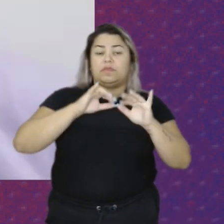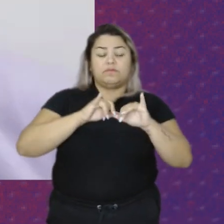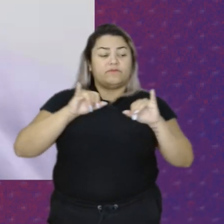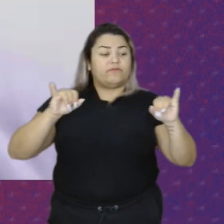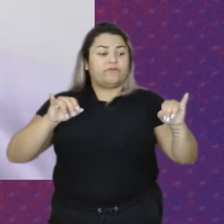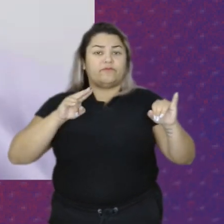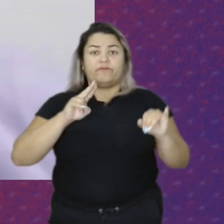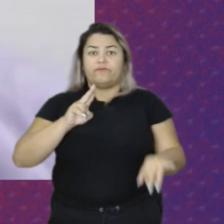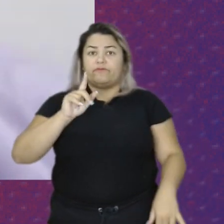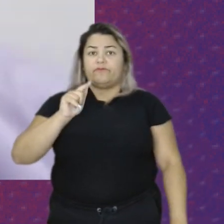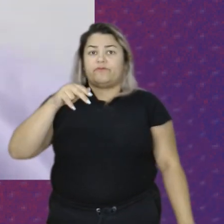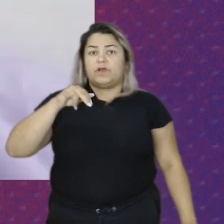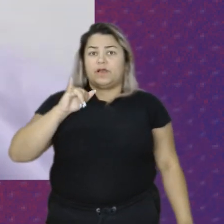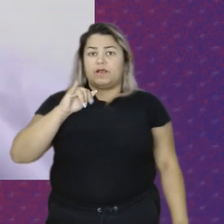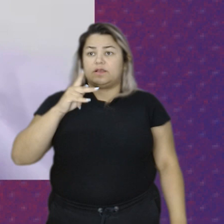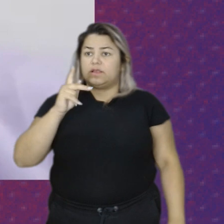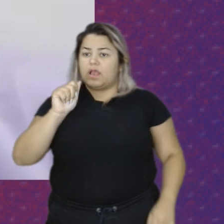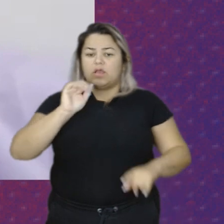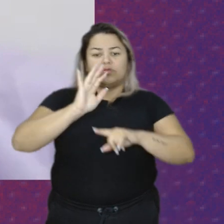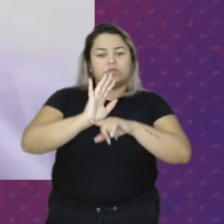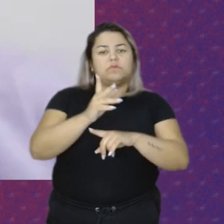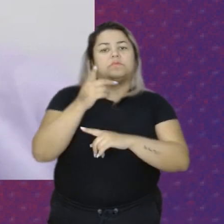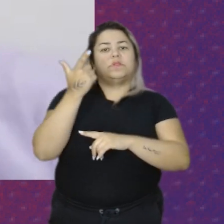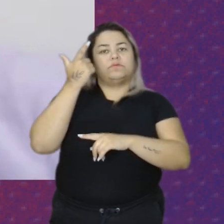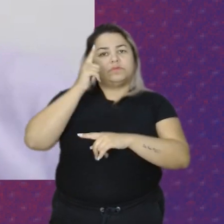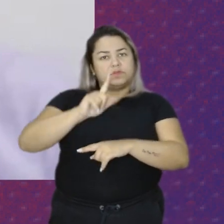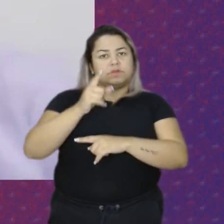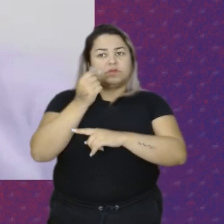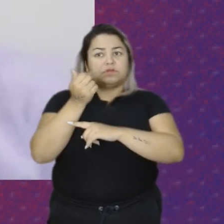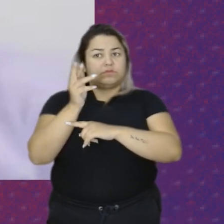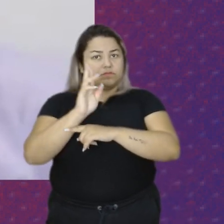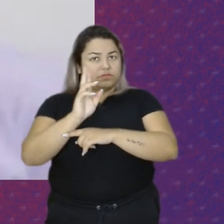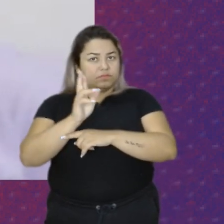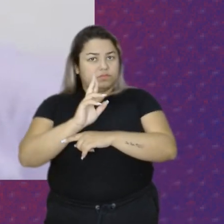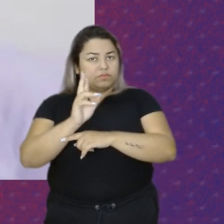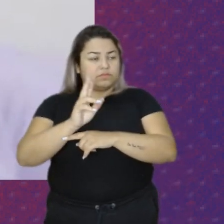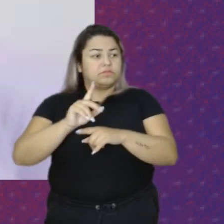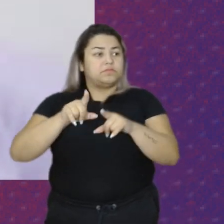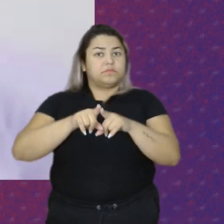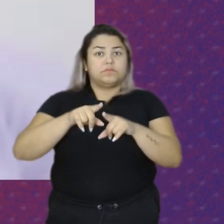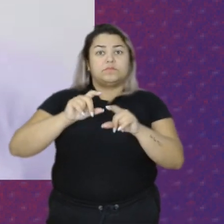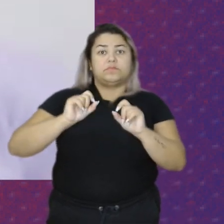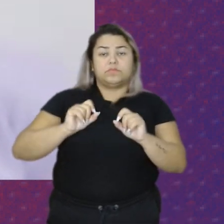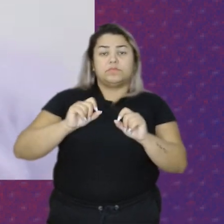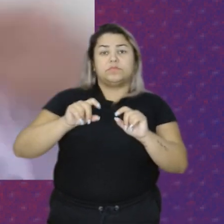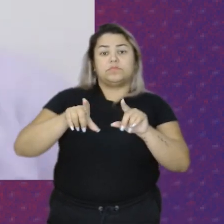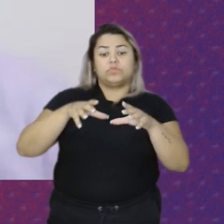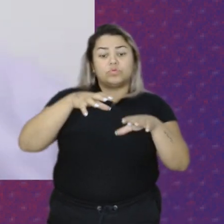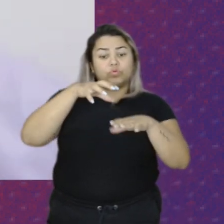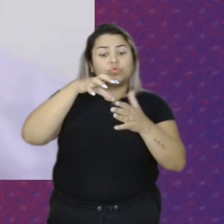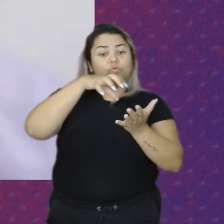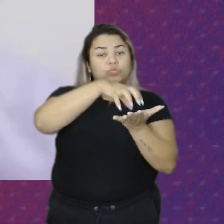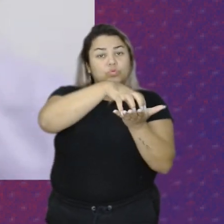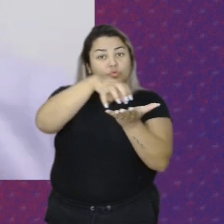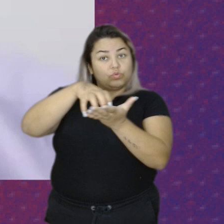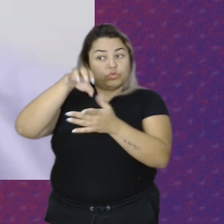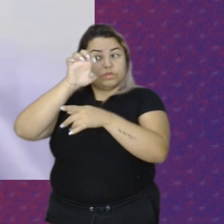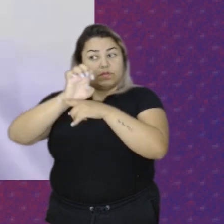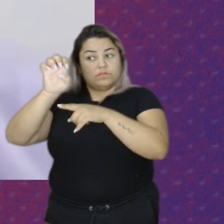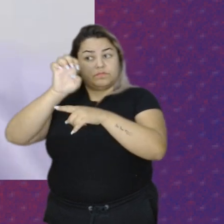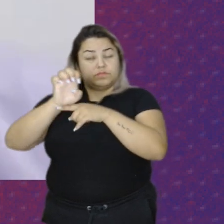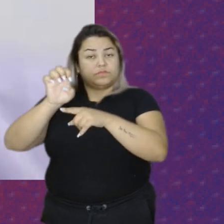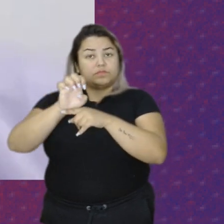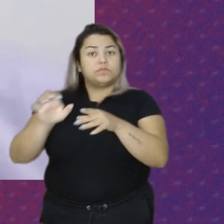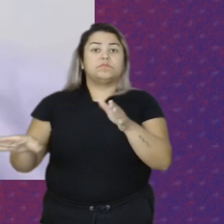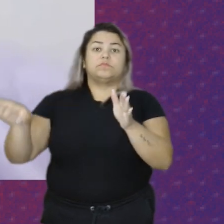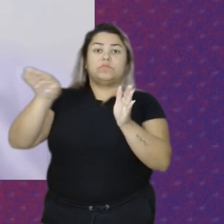vaquinha virtual para arranjar grana para as mulheres irem pelas suas delegações nos estados para chegar em Brasília.